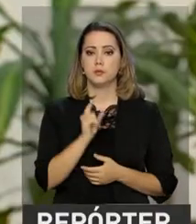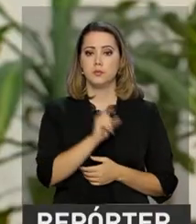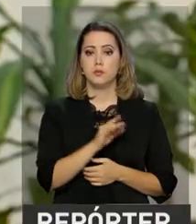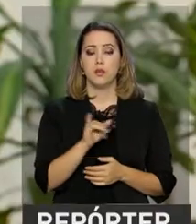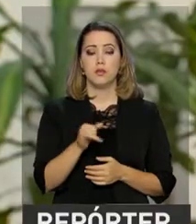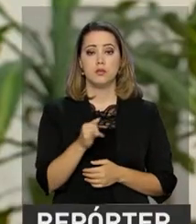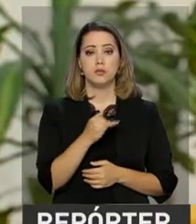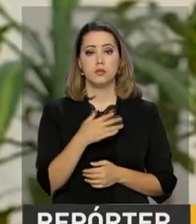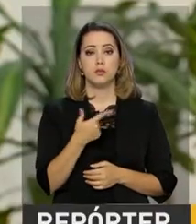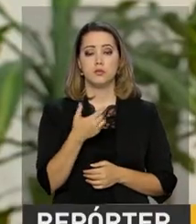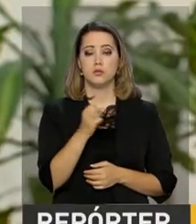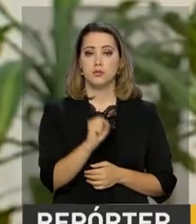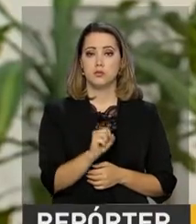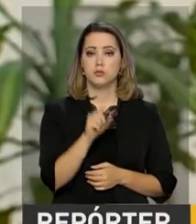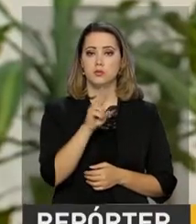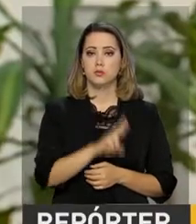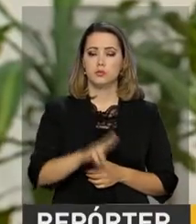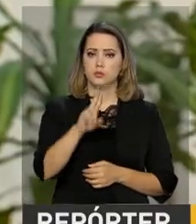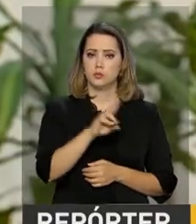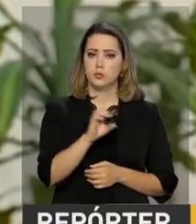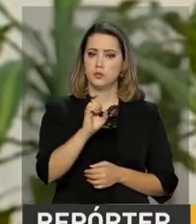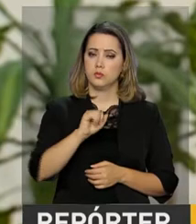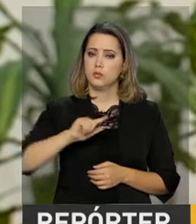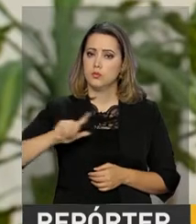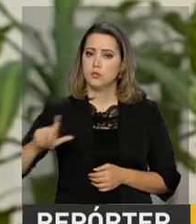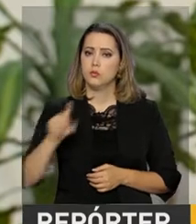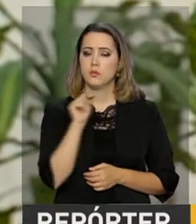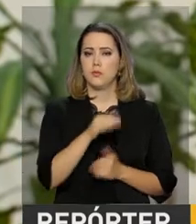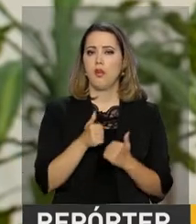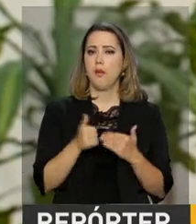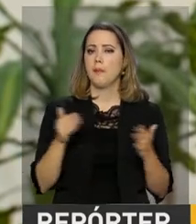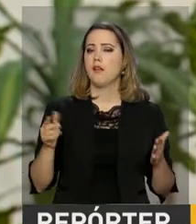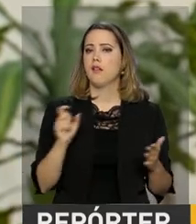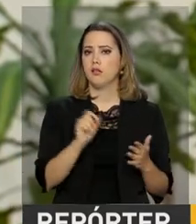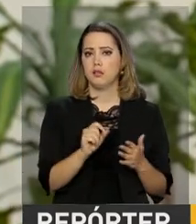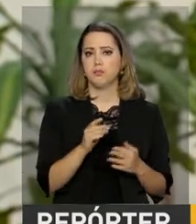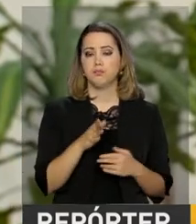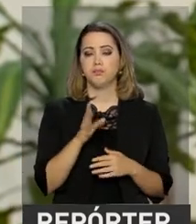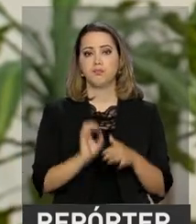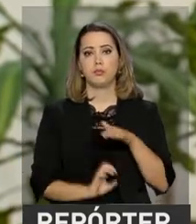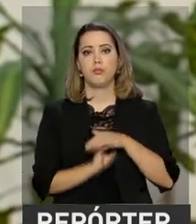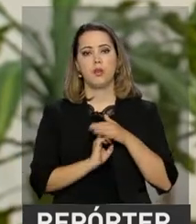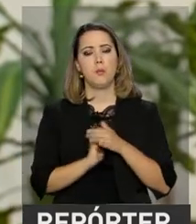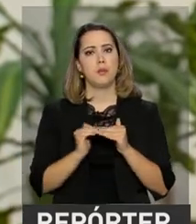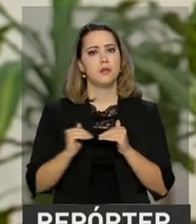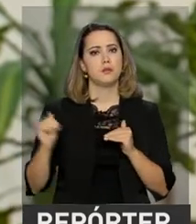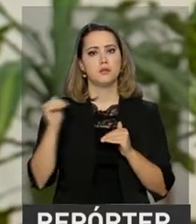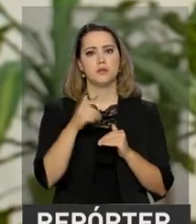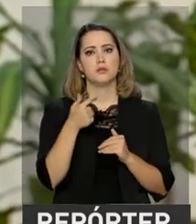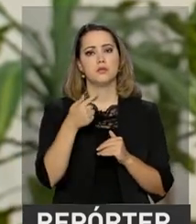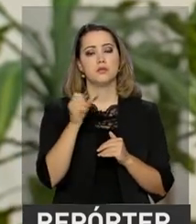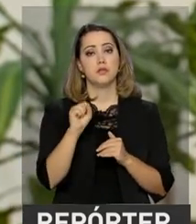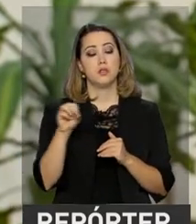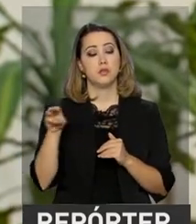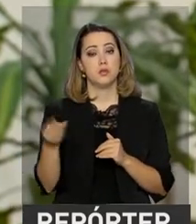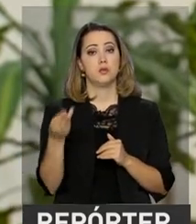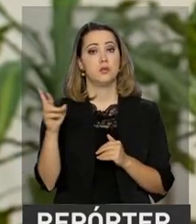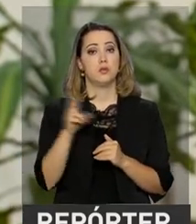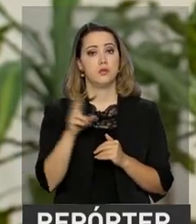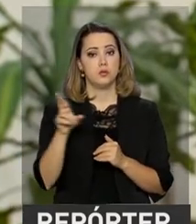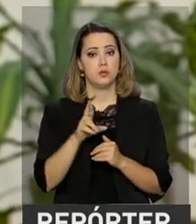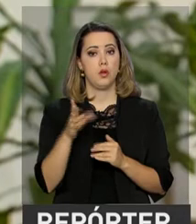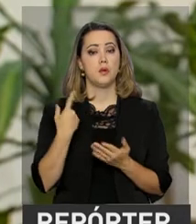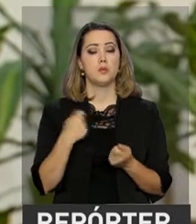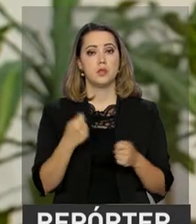janeiro de 2018, a utilização do E-Social será ampliada. Empresas com faturamento superior a R$ 78 milhões de reais terão